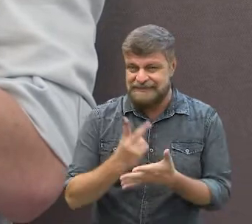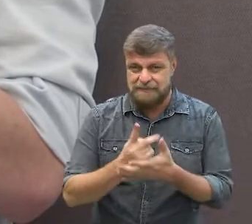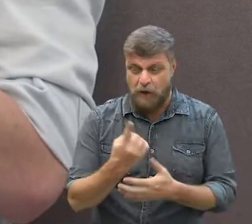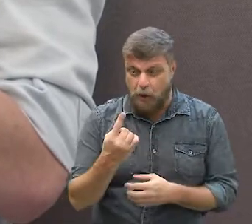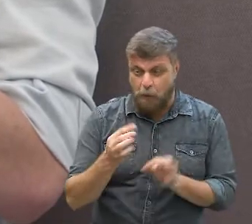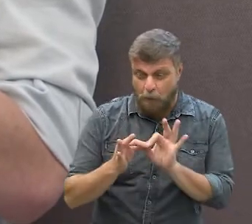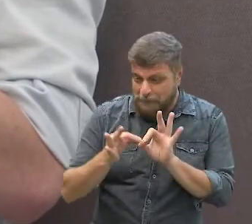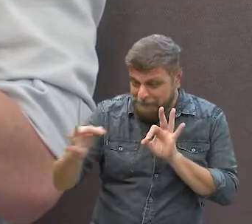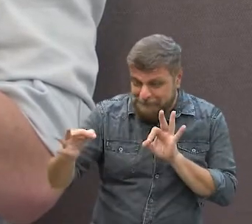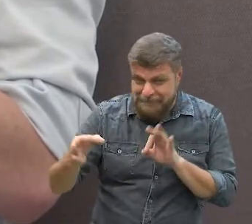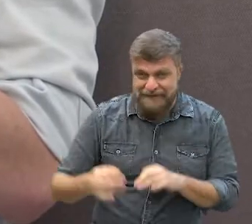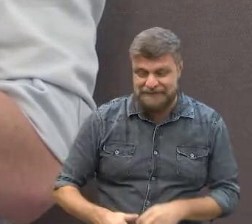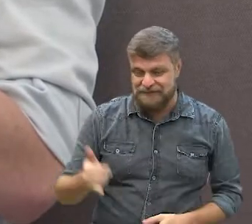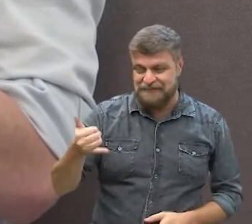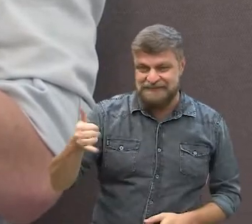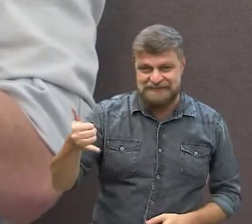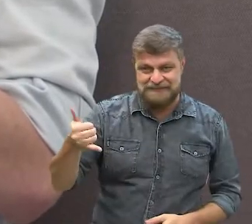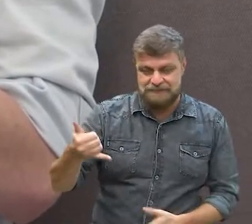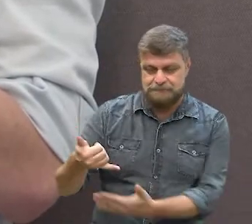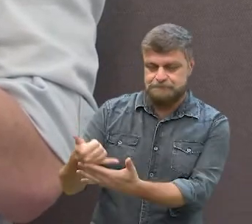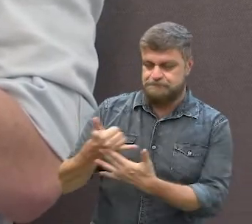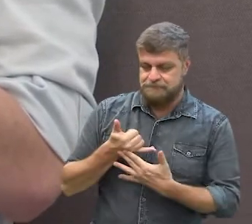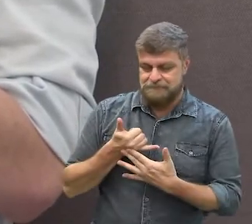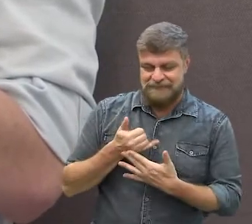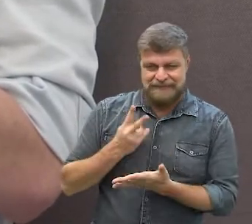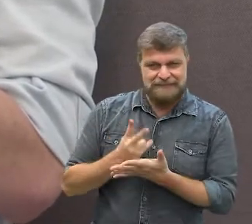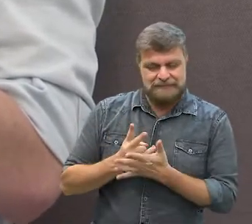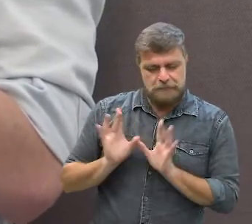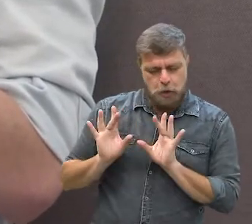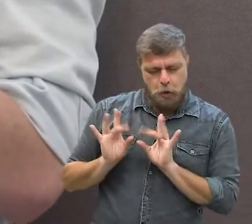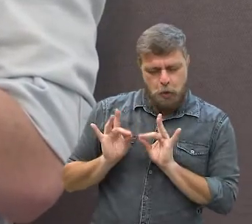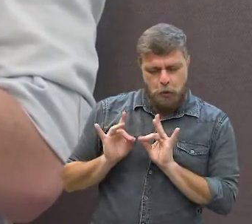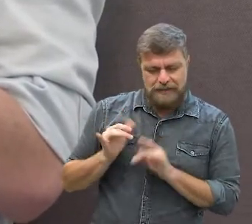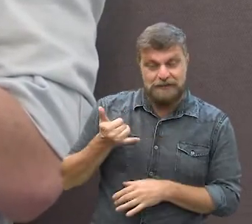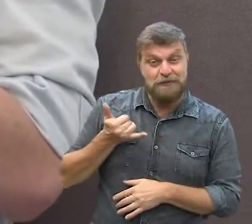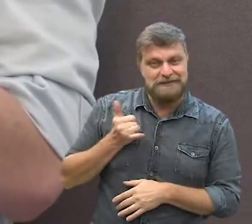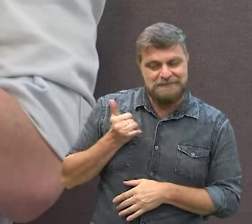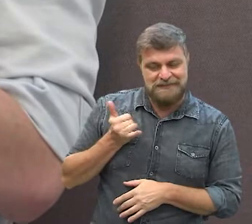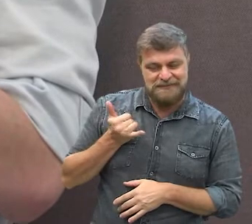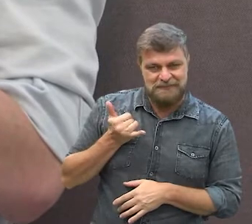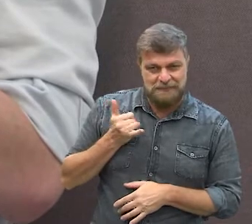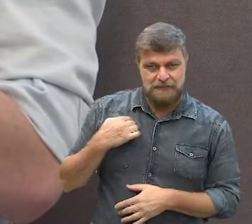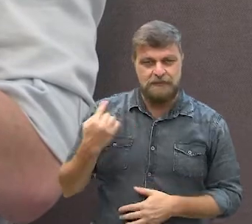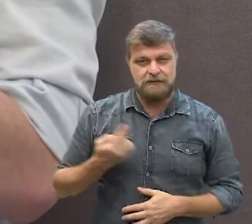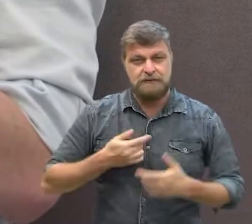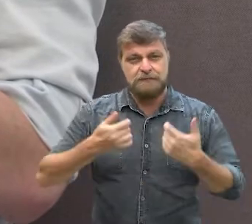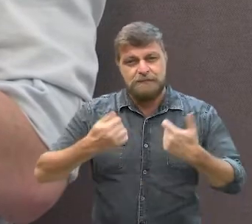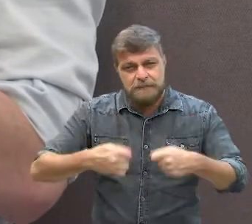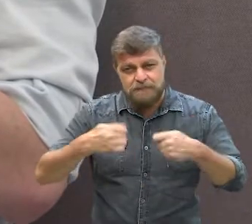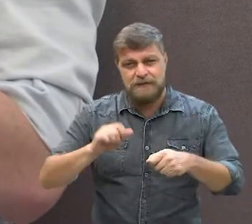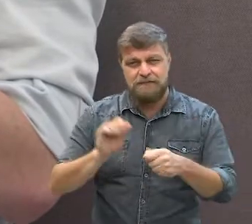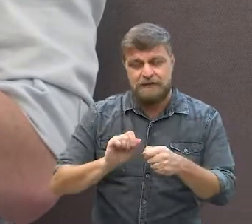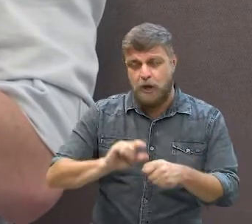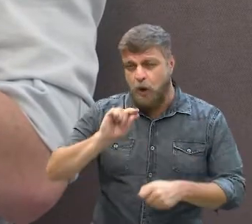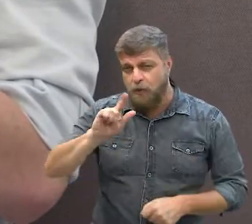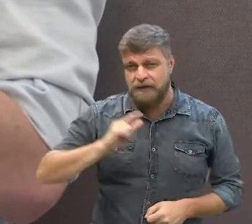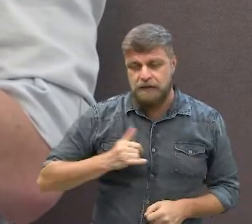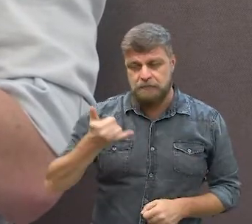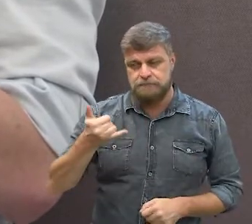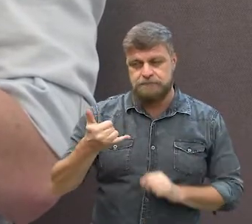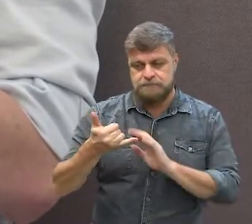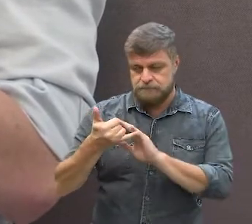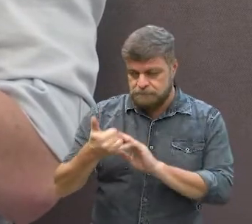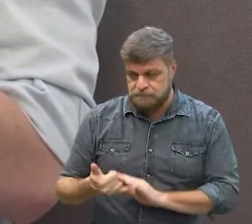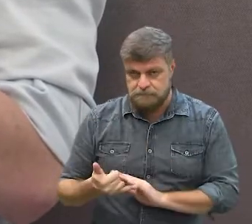de distância, né, dos seus smartphones, dos seus celulares. Então a gente precisa fazer com que ele